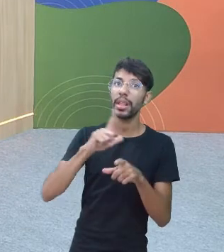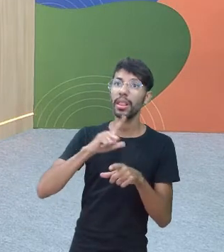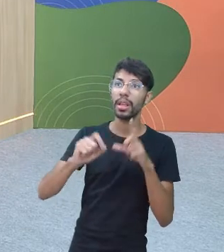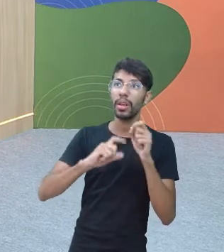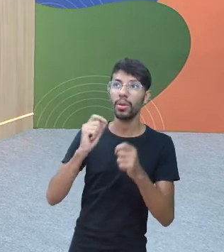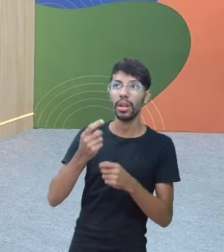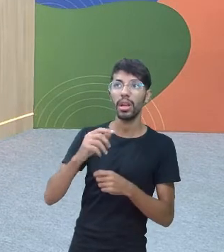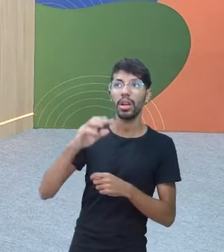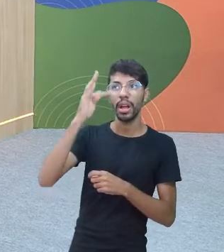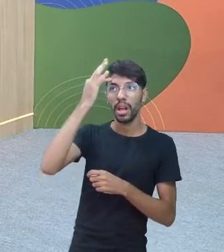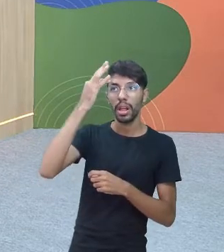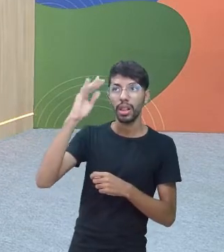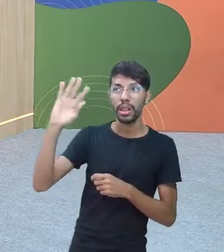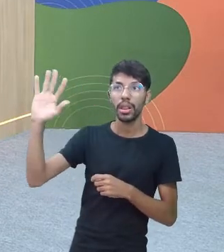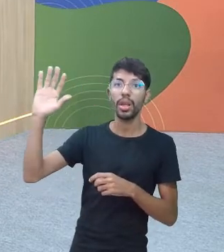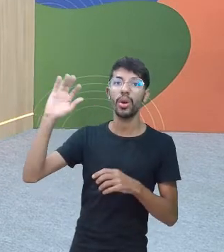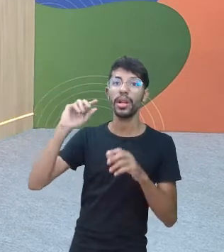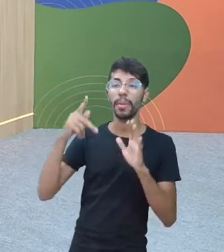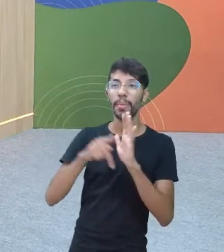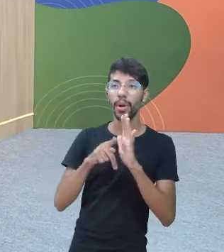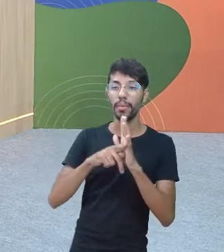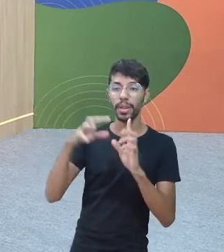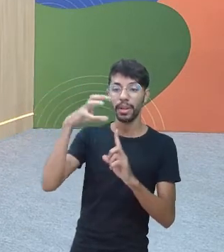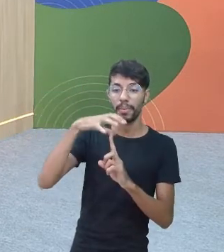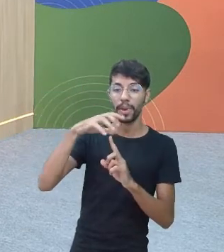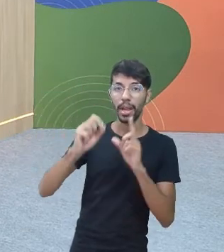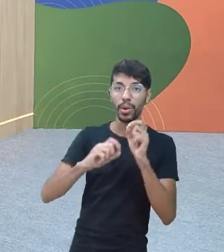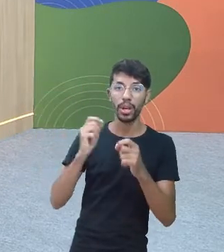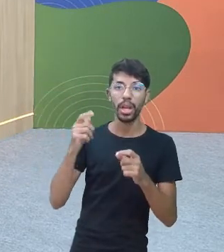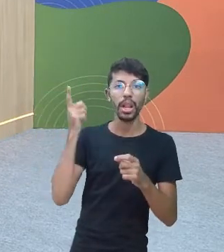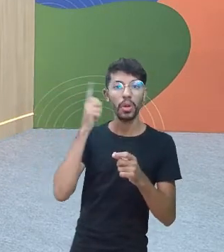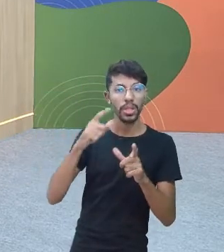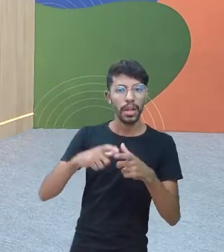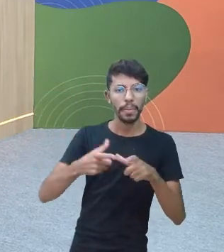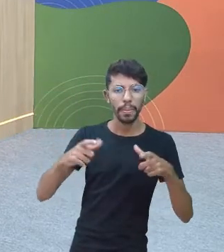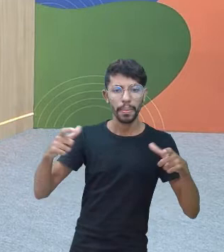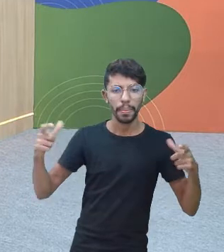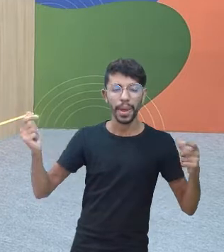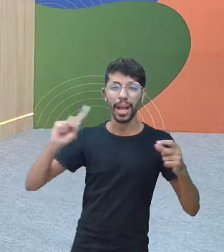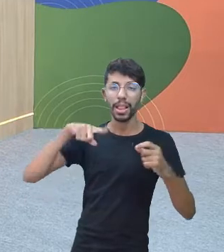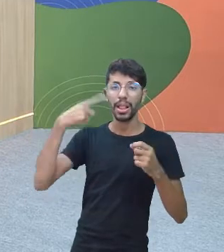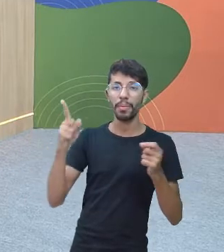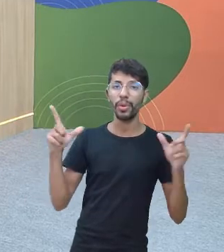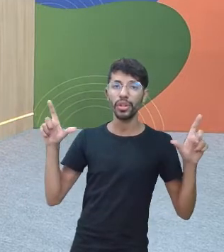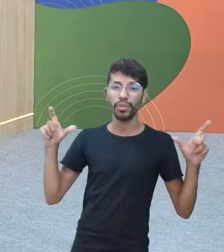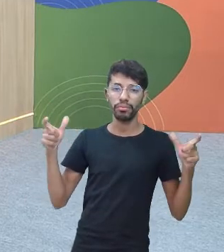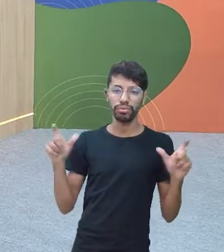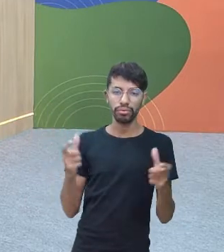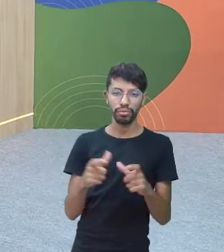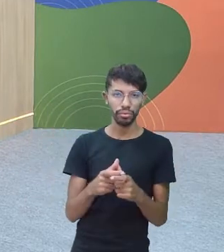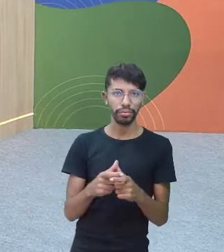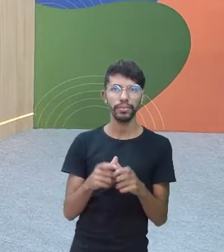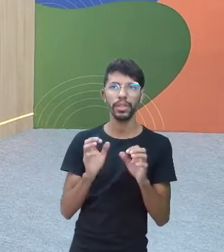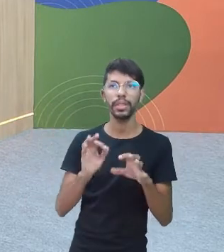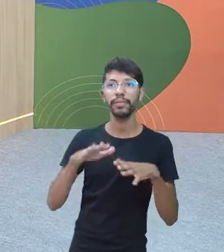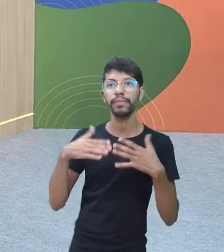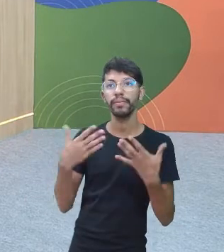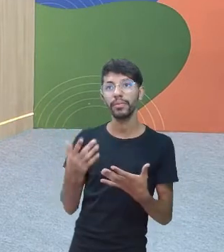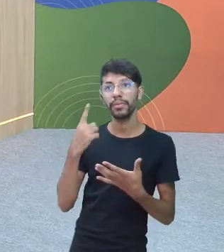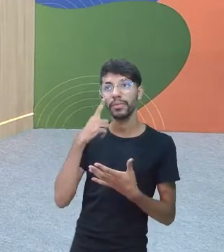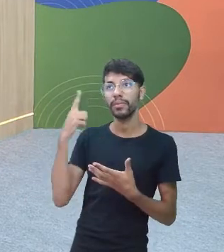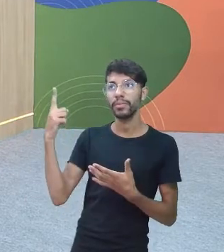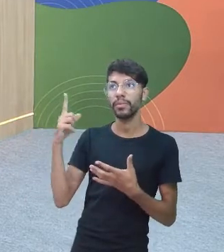se expandem o máximo, daqui a pouco ele começa a cair. Então o Império Romano começou realmente a entrar nessa curva aí por volta dos